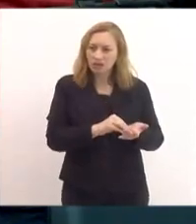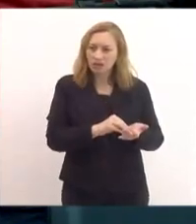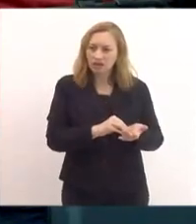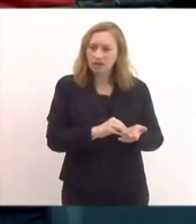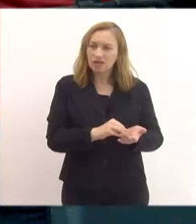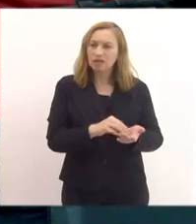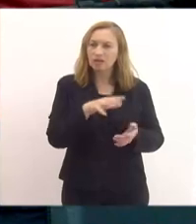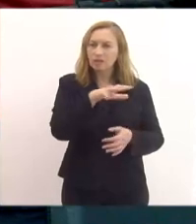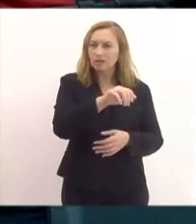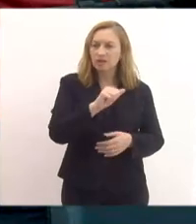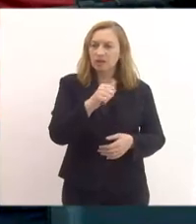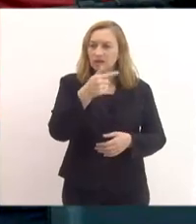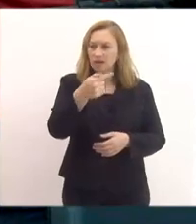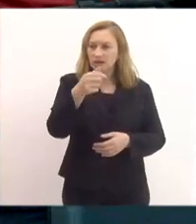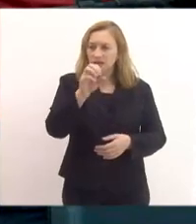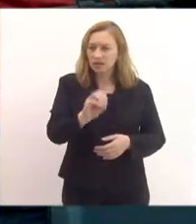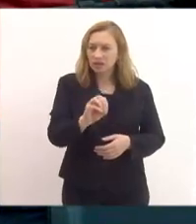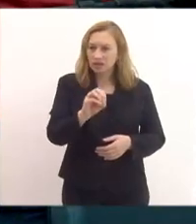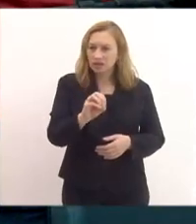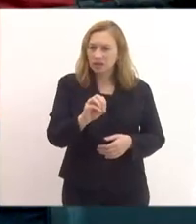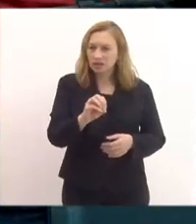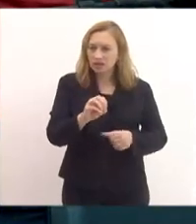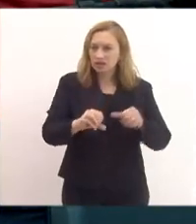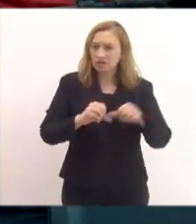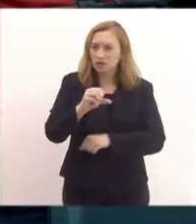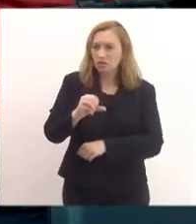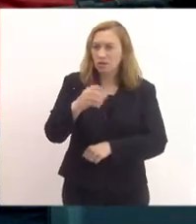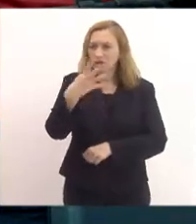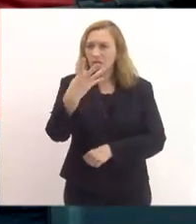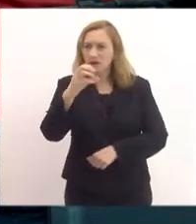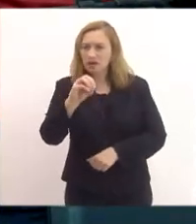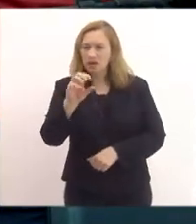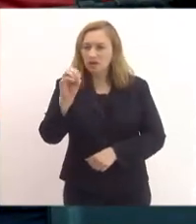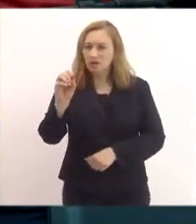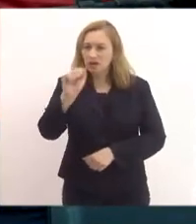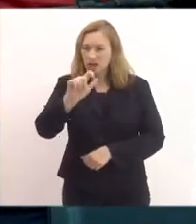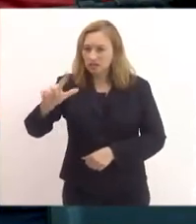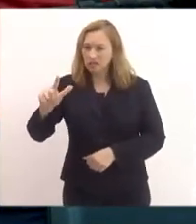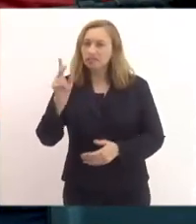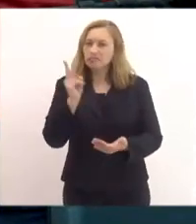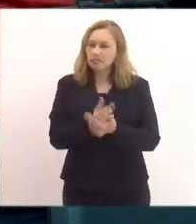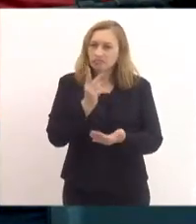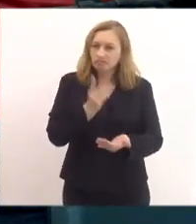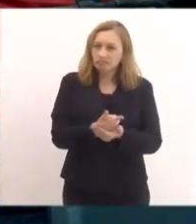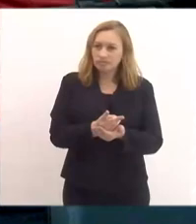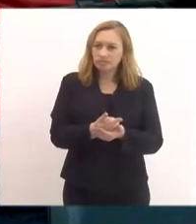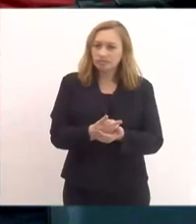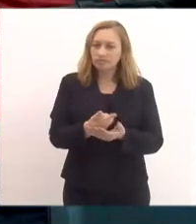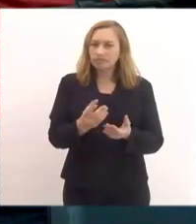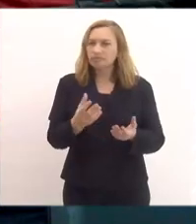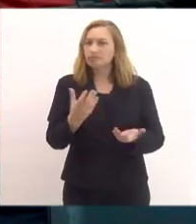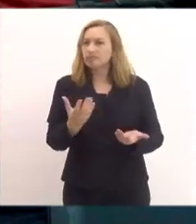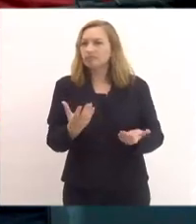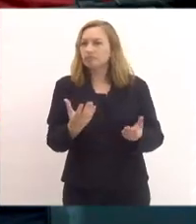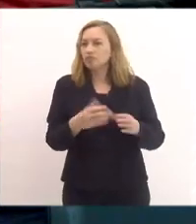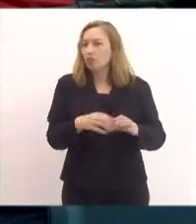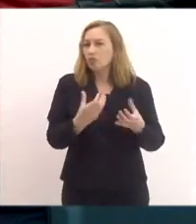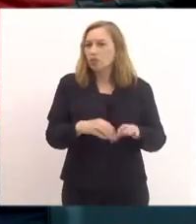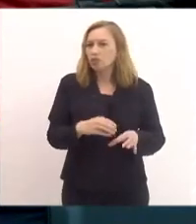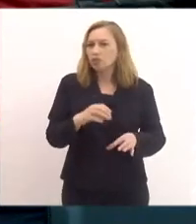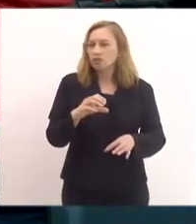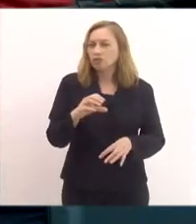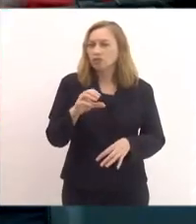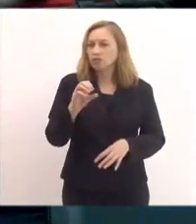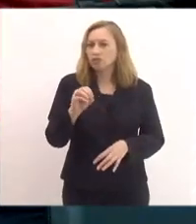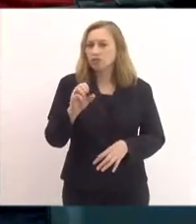Pegaram 70 para virar 40 de oficial. E, mesmo assim, os concursos de soldado não são preenchidos. Não são